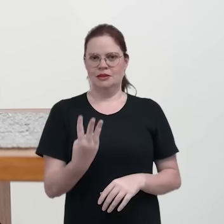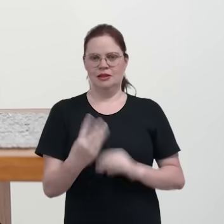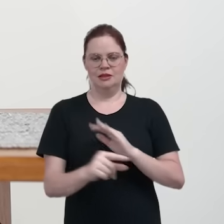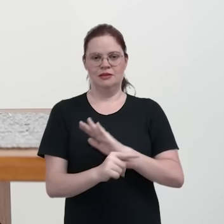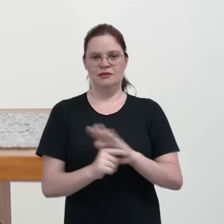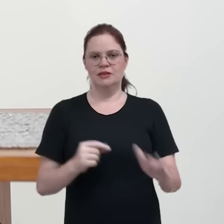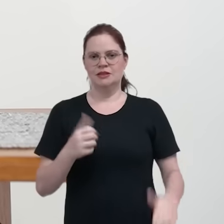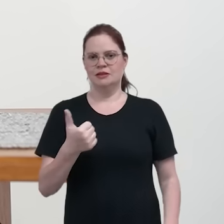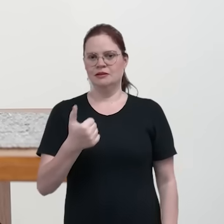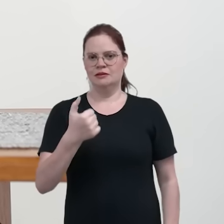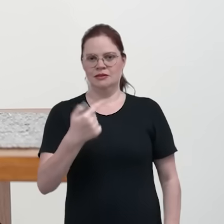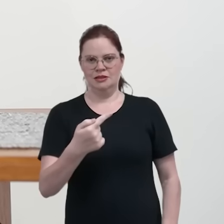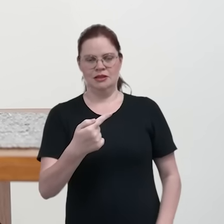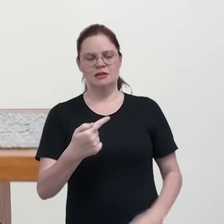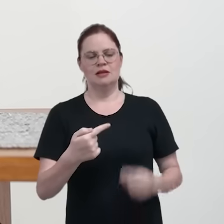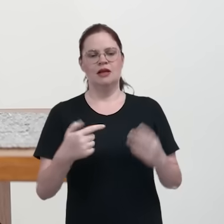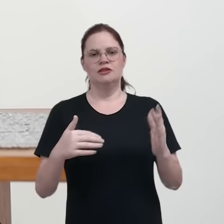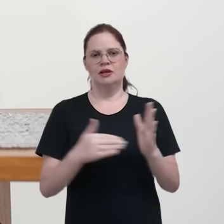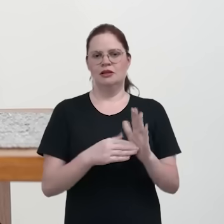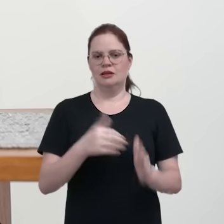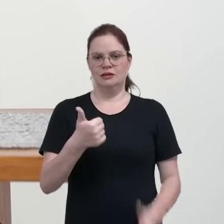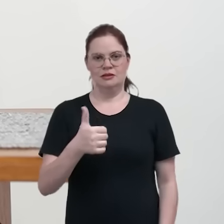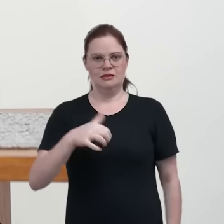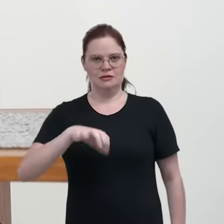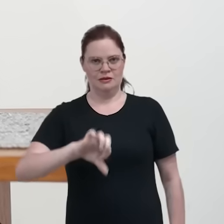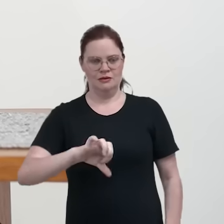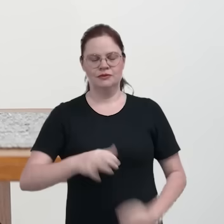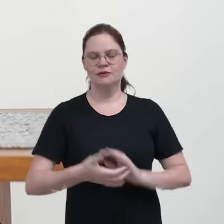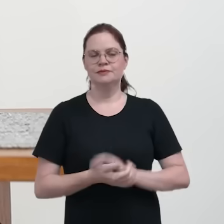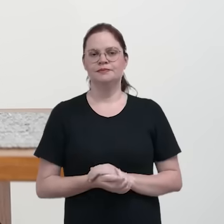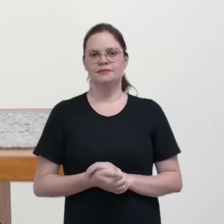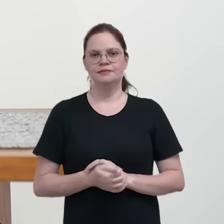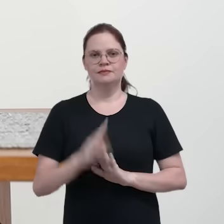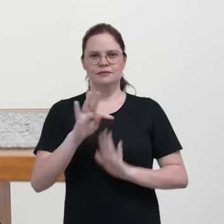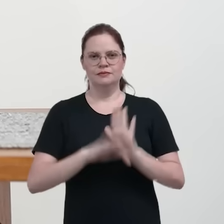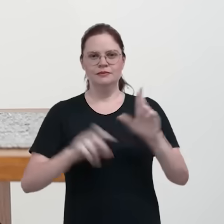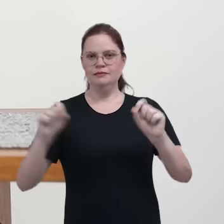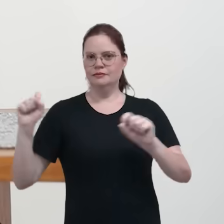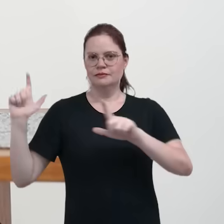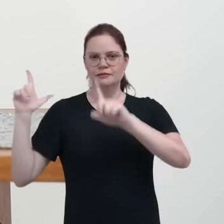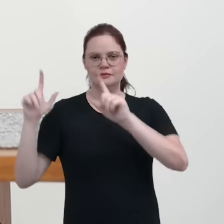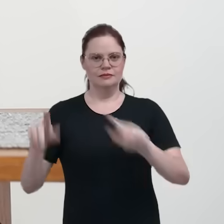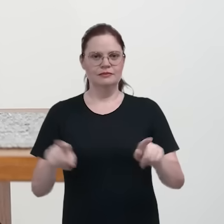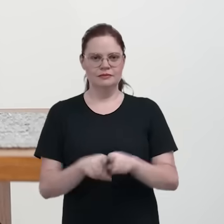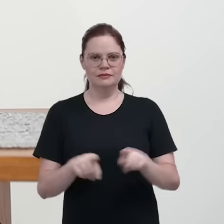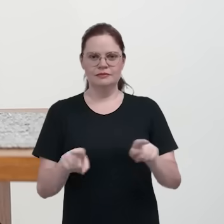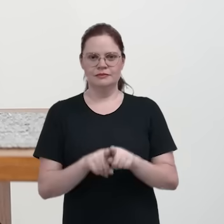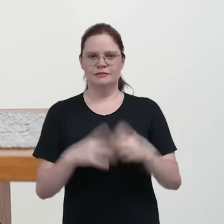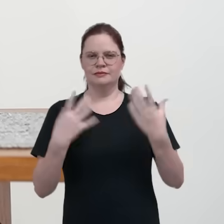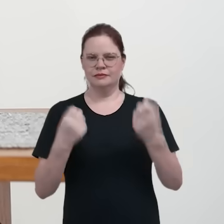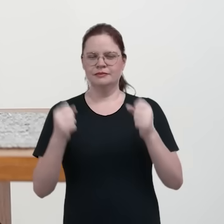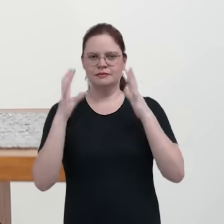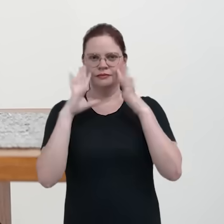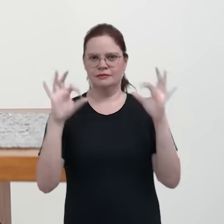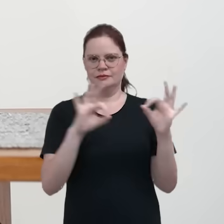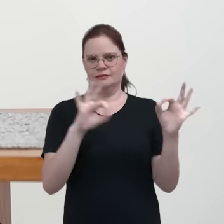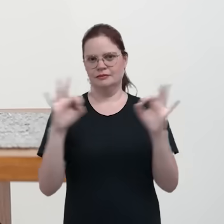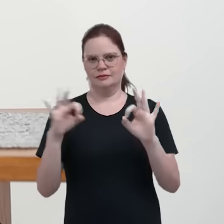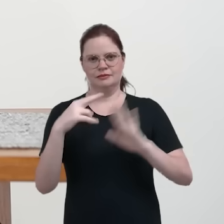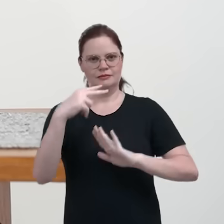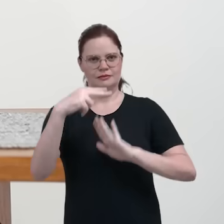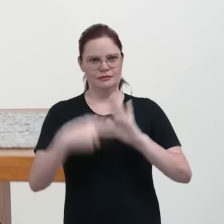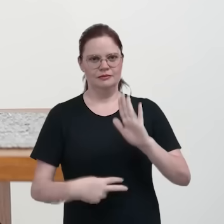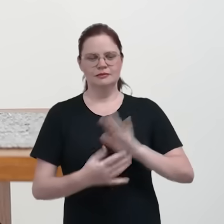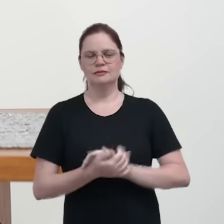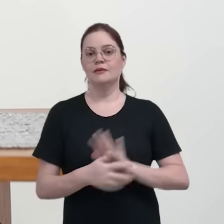3, versículos 17, 18 e 19. O texto será projetado também. Vamos acompanhar juntos a leitura